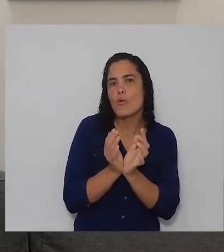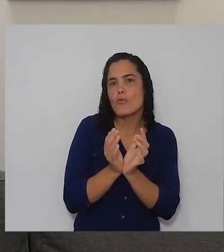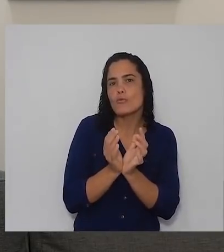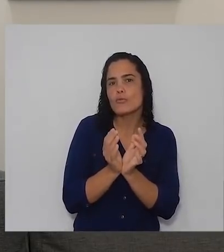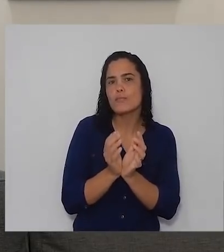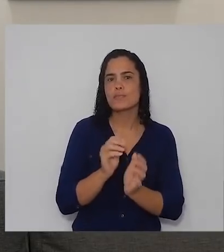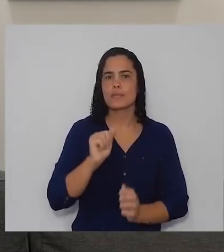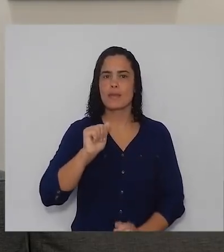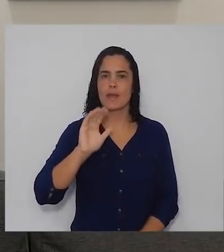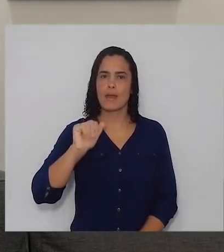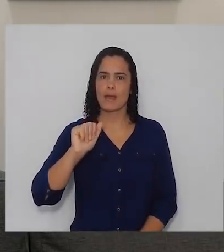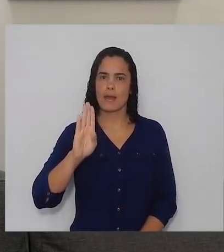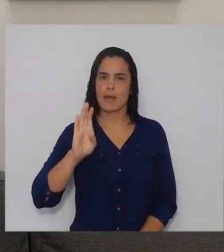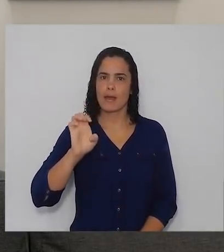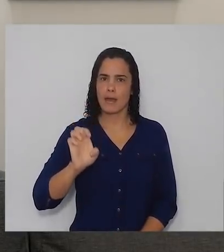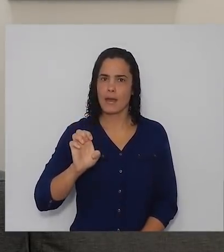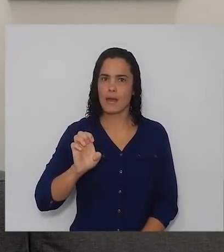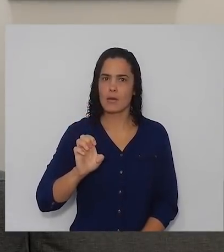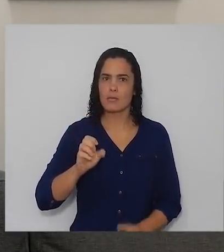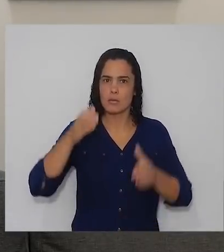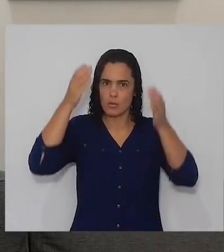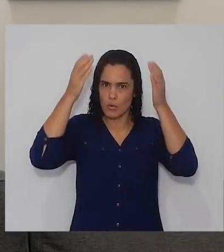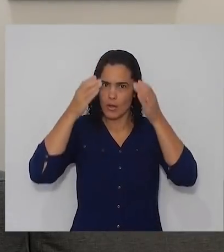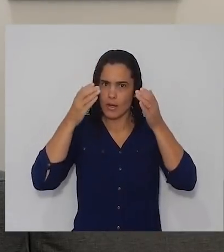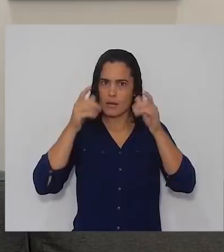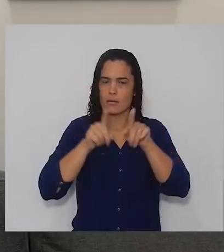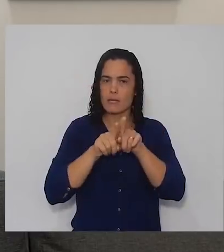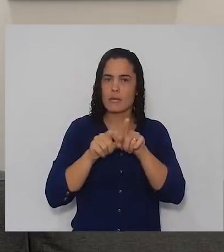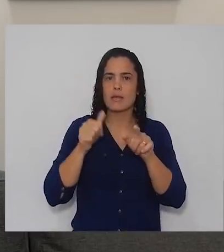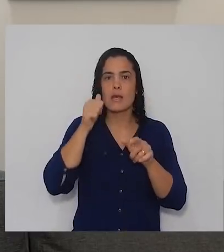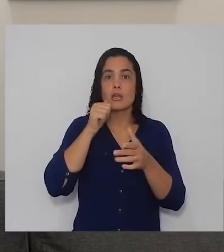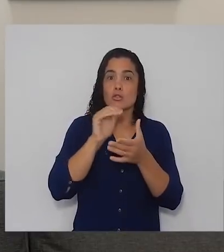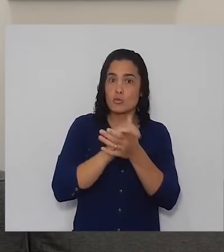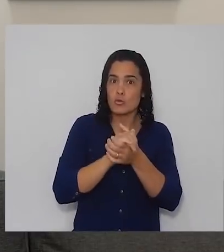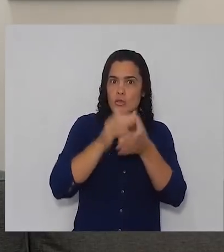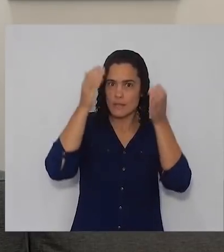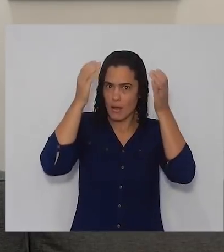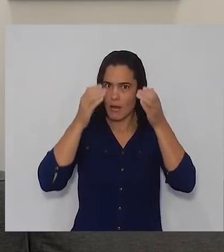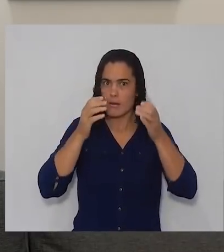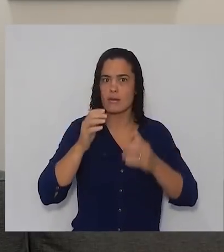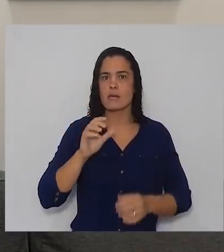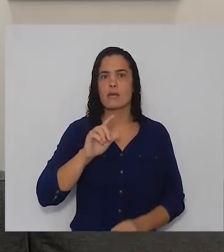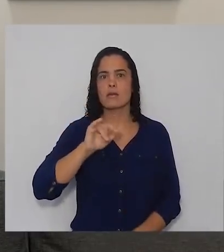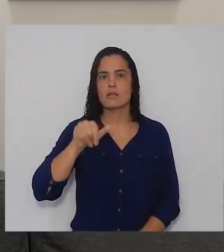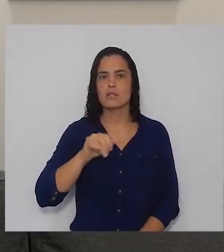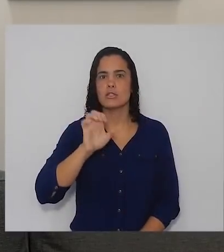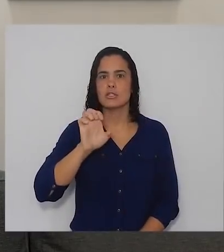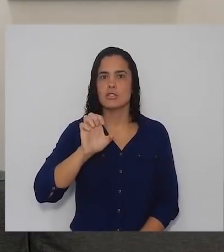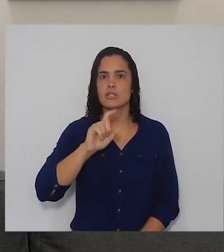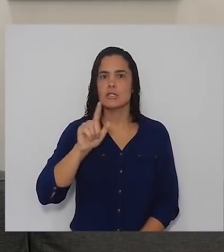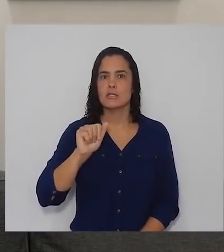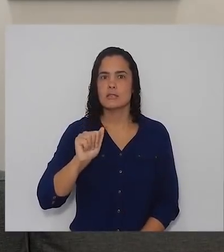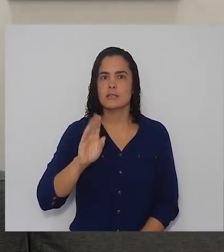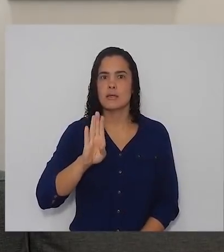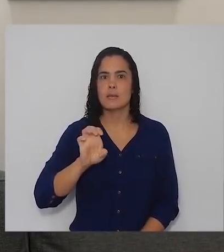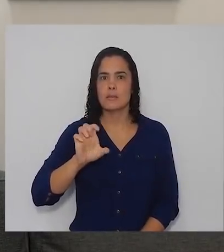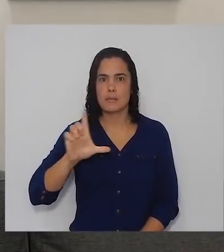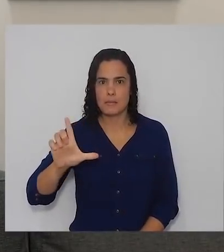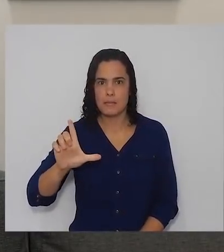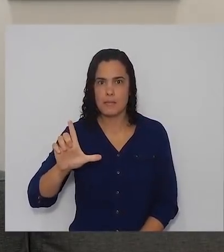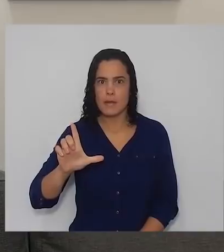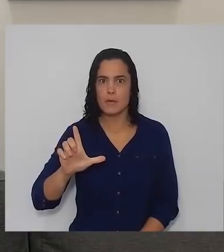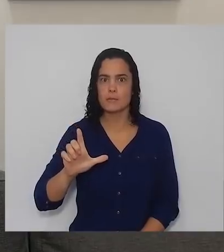Acabe e sua esposa Jezabel representam, na verdade são, e depois no Novo Testamento acabam representando lá no